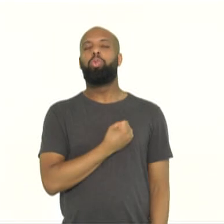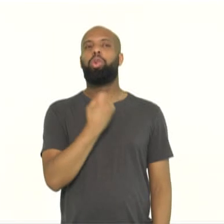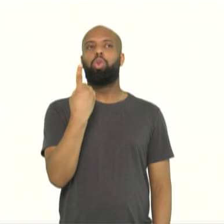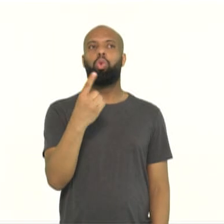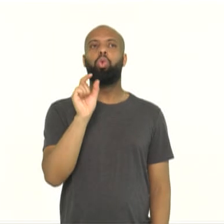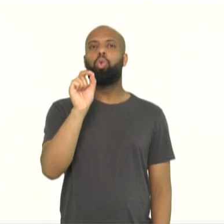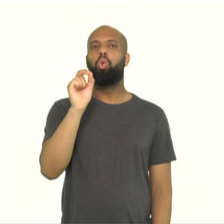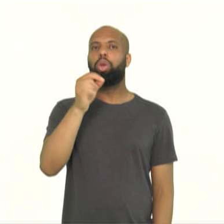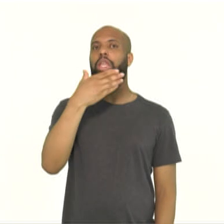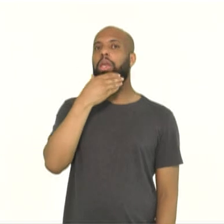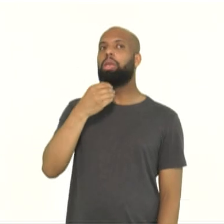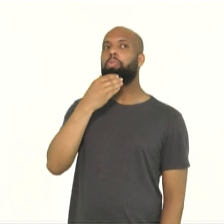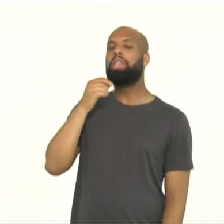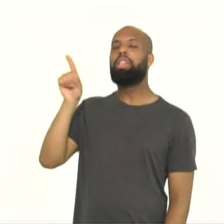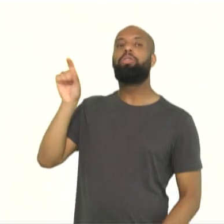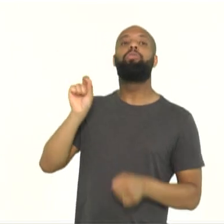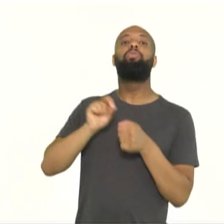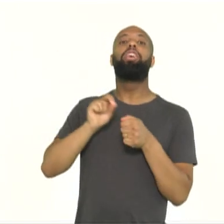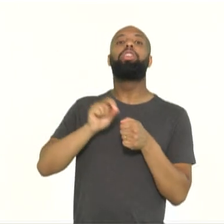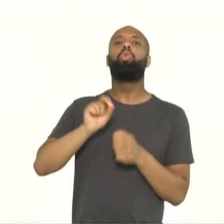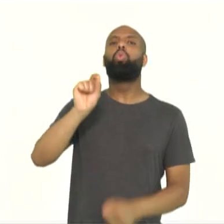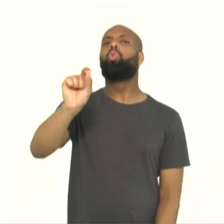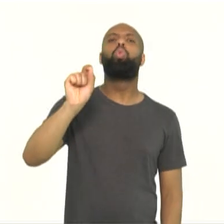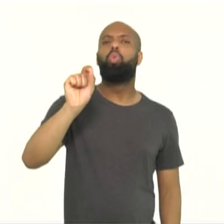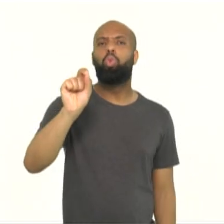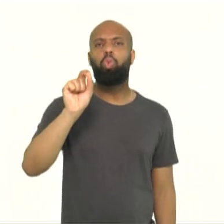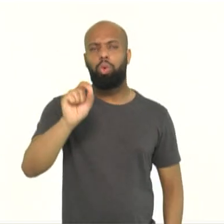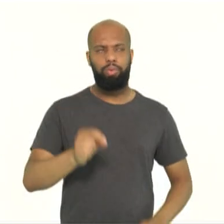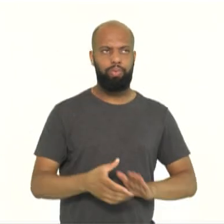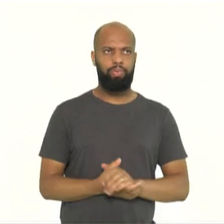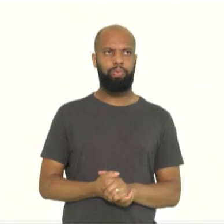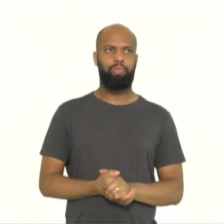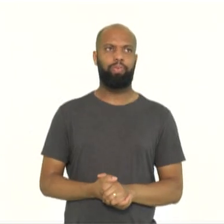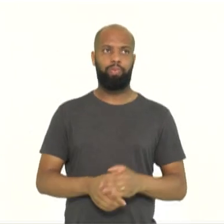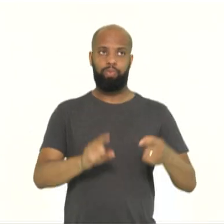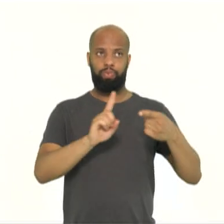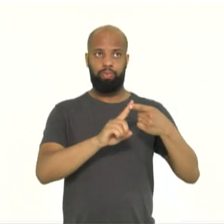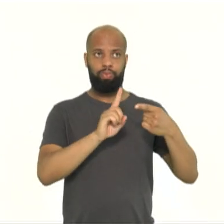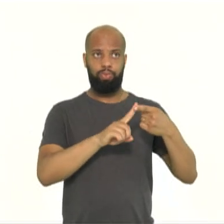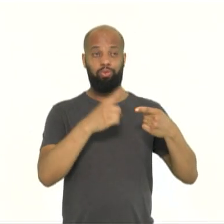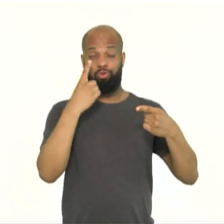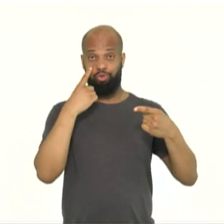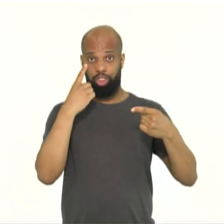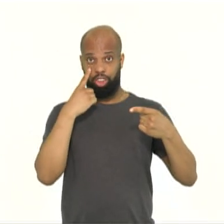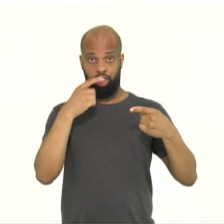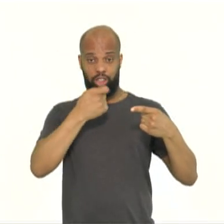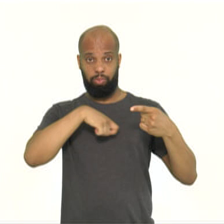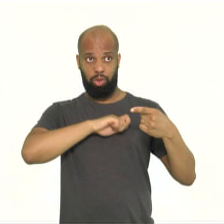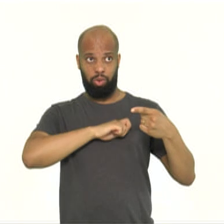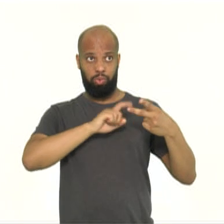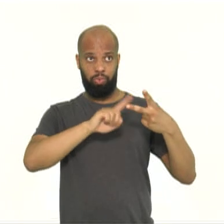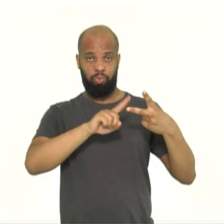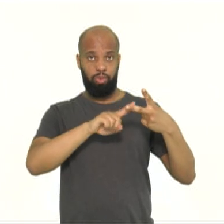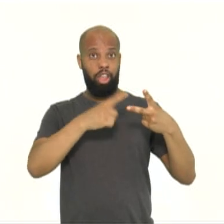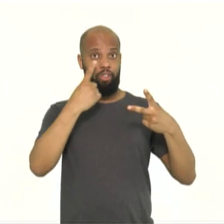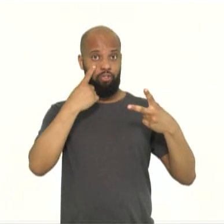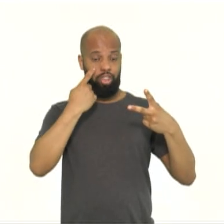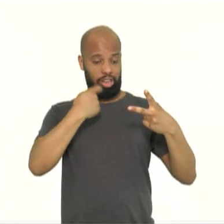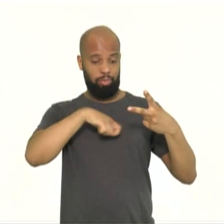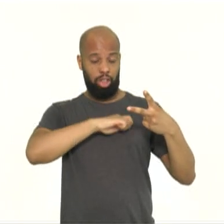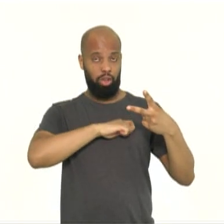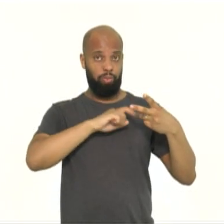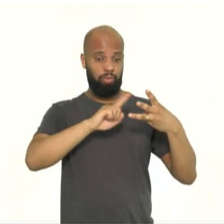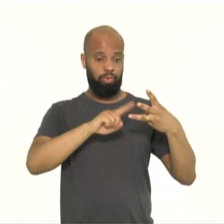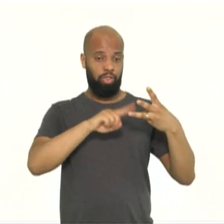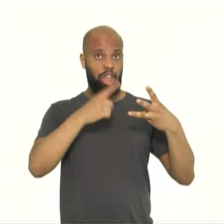niño? Este da figura ao lado. El niño está riendo, está